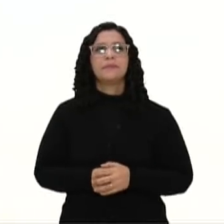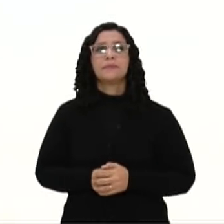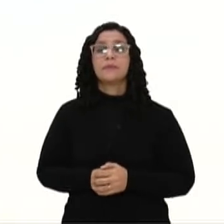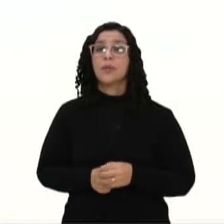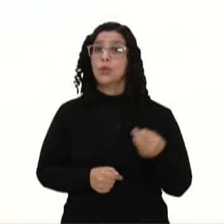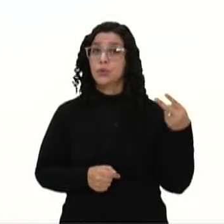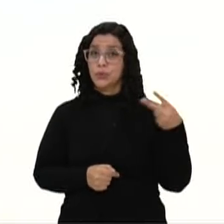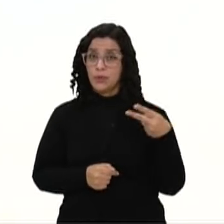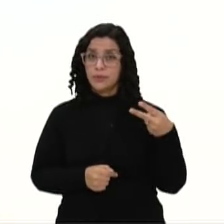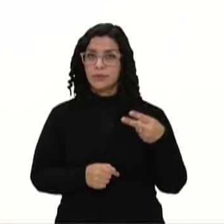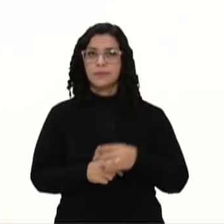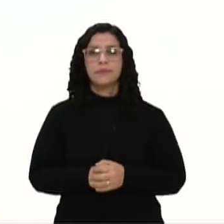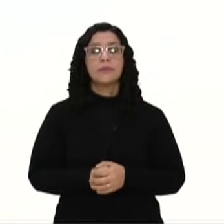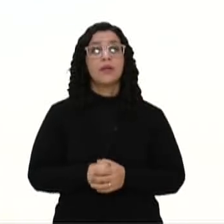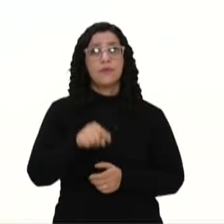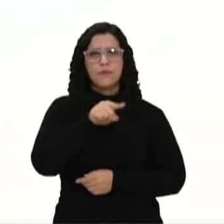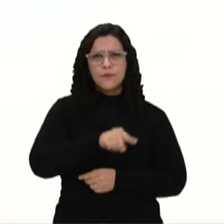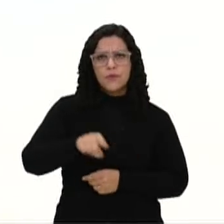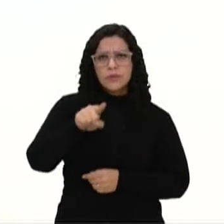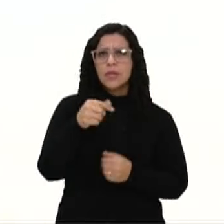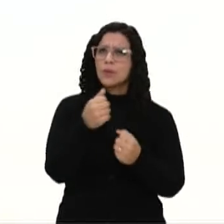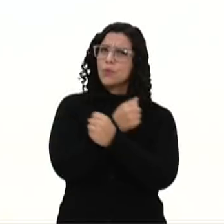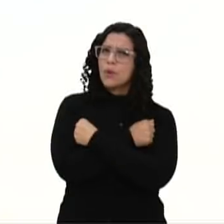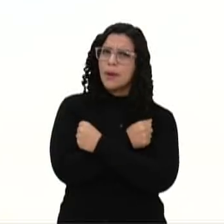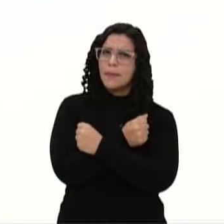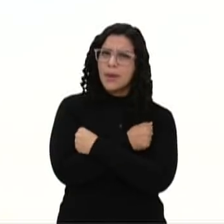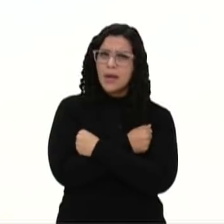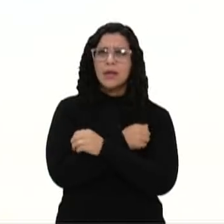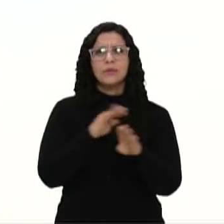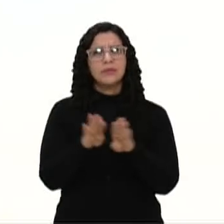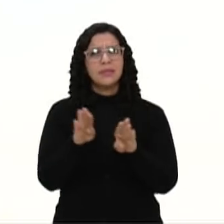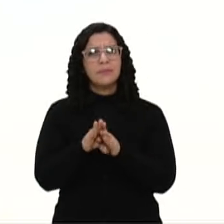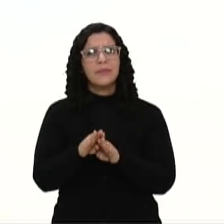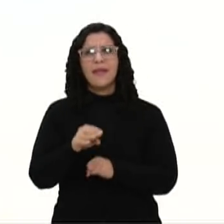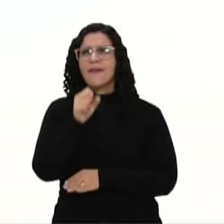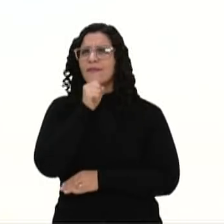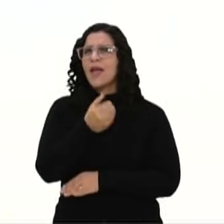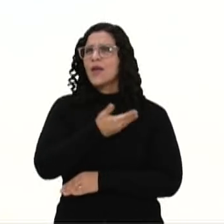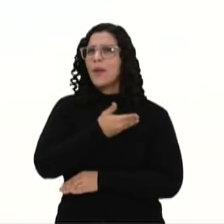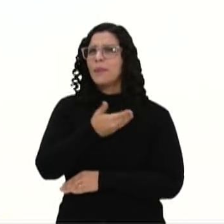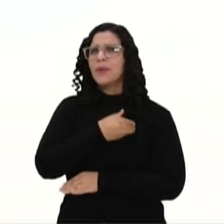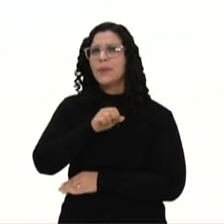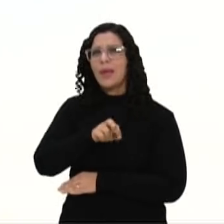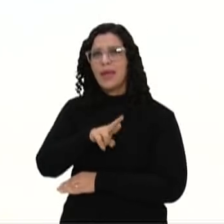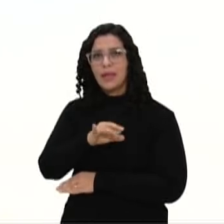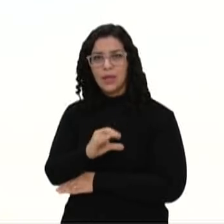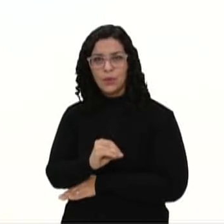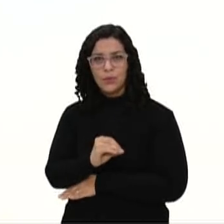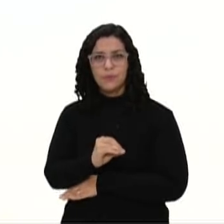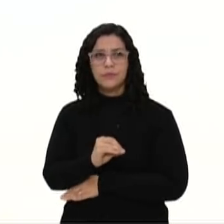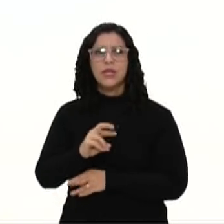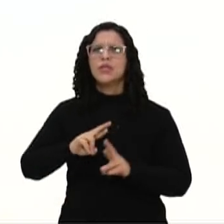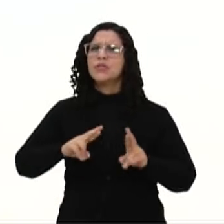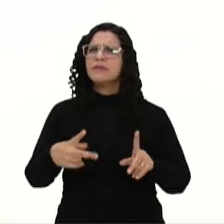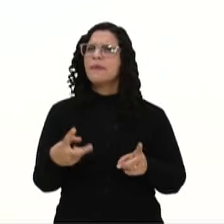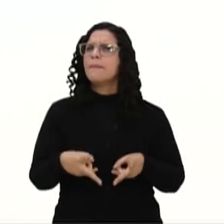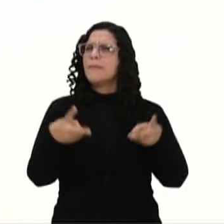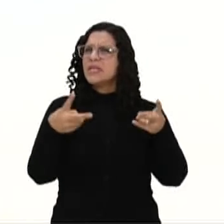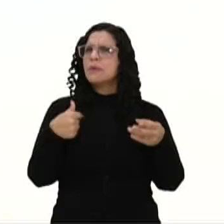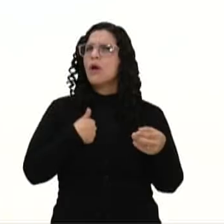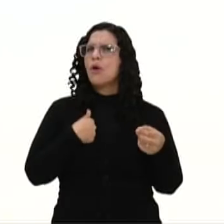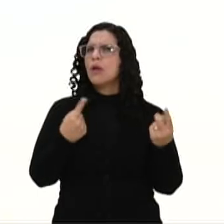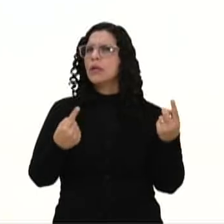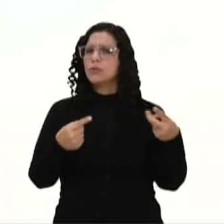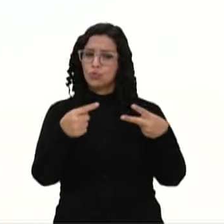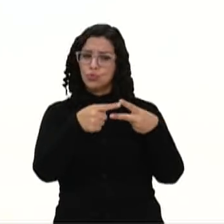Alves. Trecho 2. Para você, um abracíssimo de seu velho amigo Érico. Que diferença você nota entre